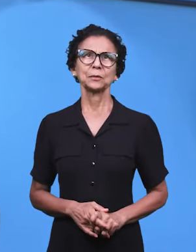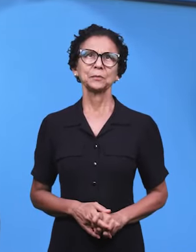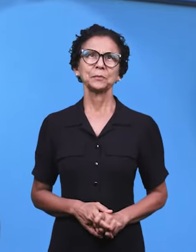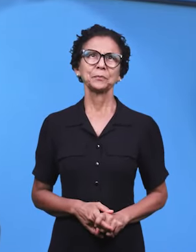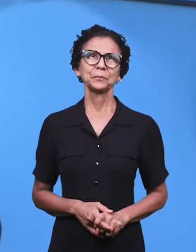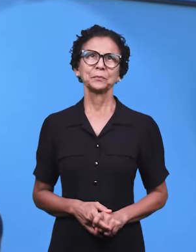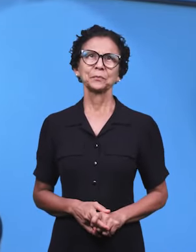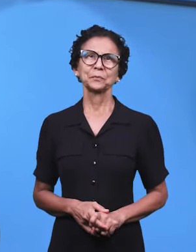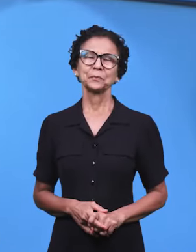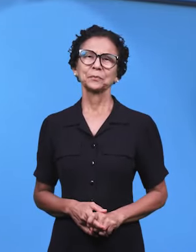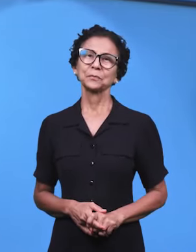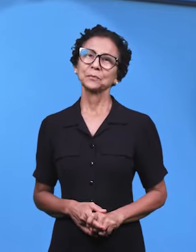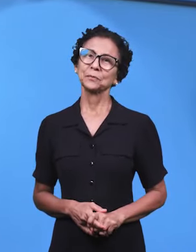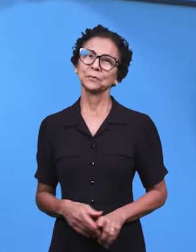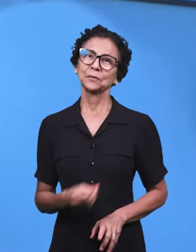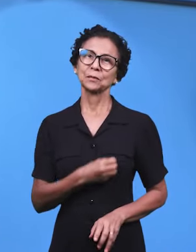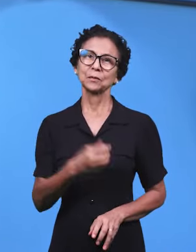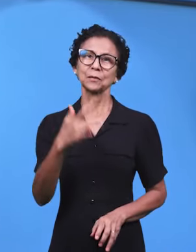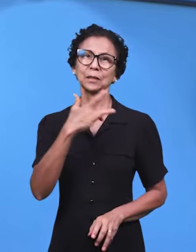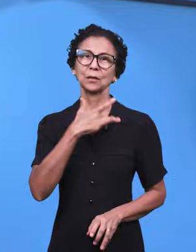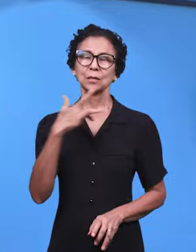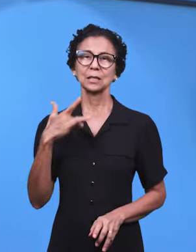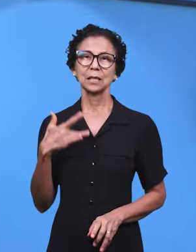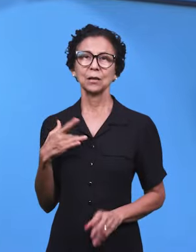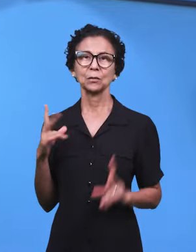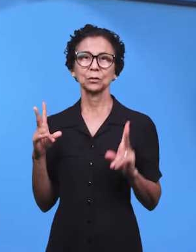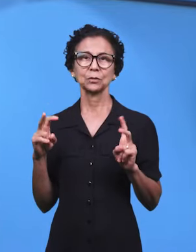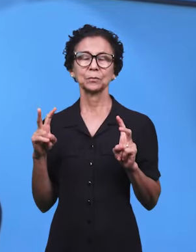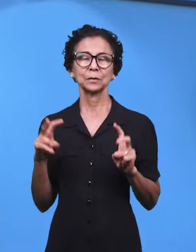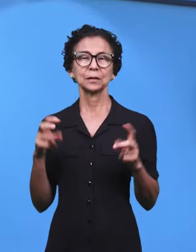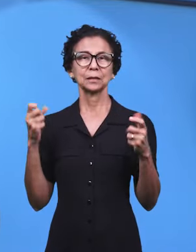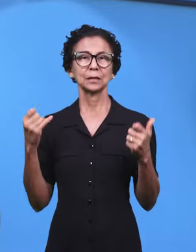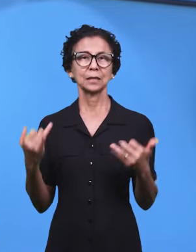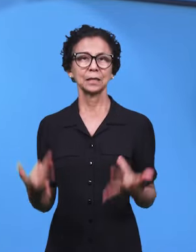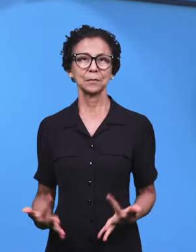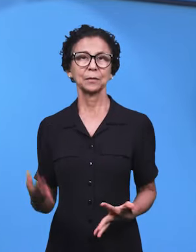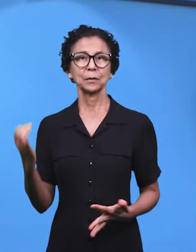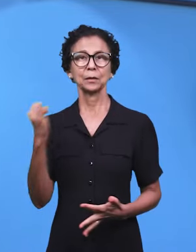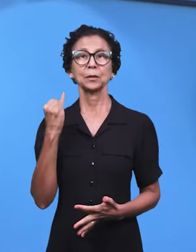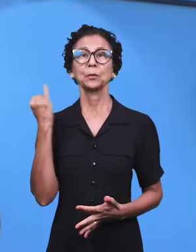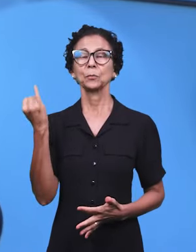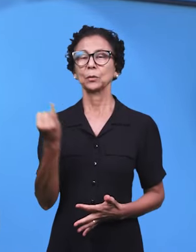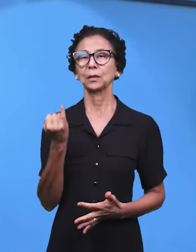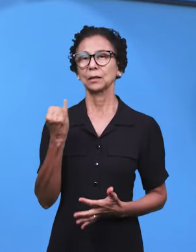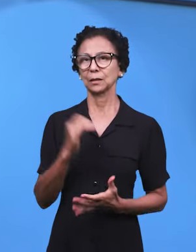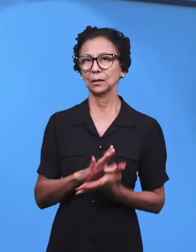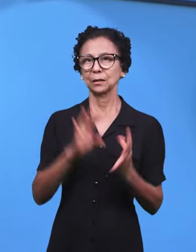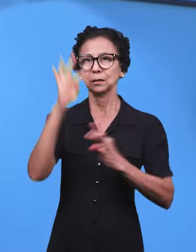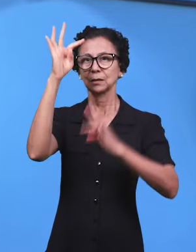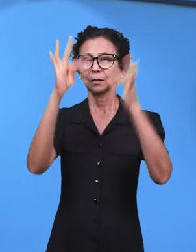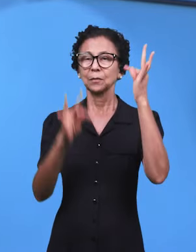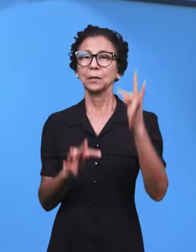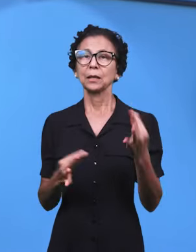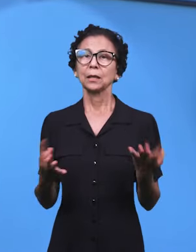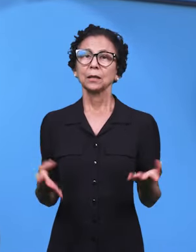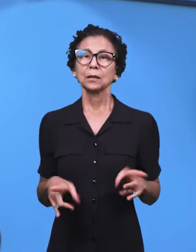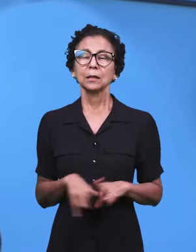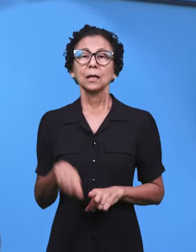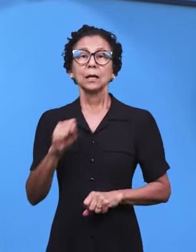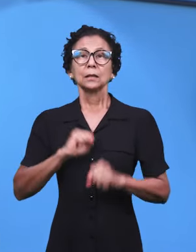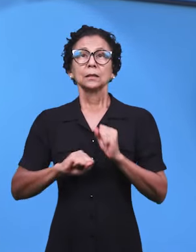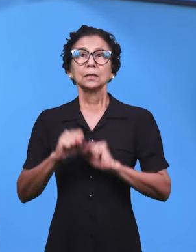que está hoje aqui no nosso programa Viver com Saúde, aqui em nossos estúdios, para explicar sobre a importância da terapia